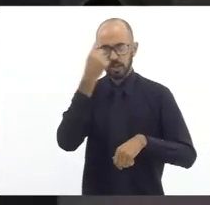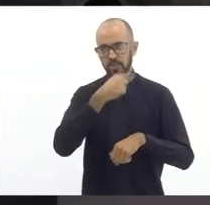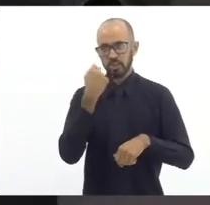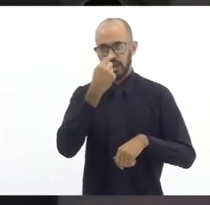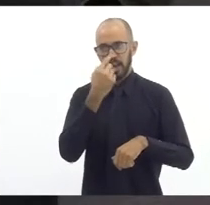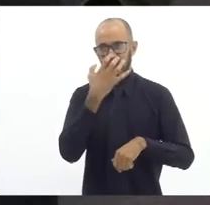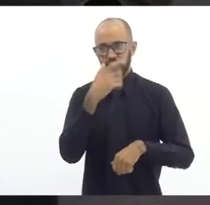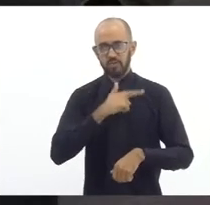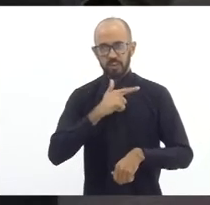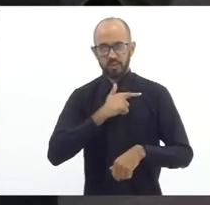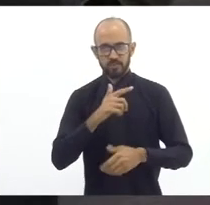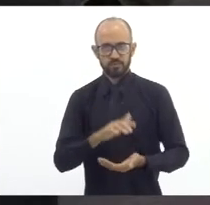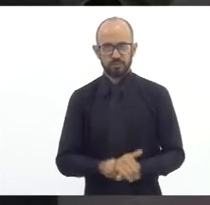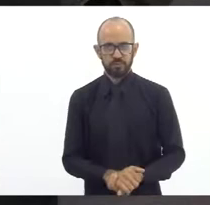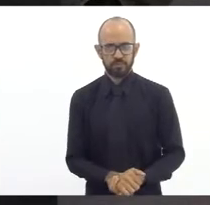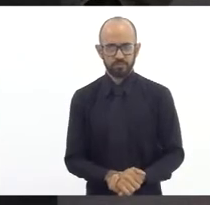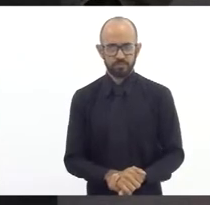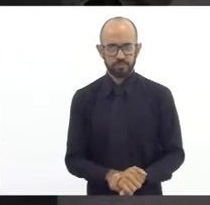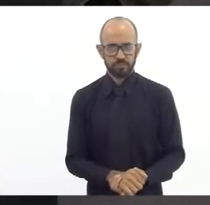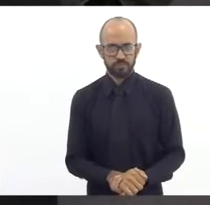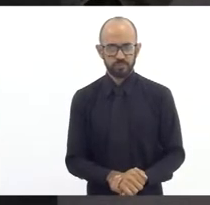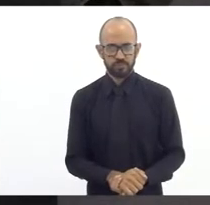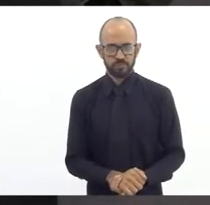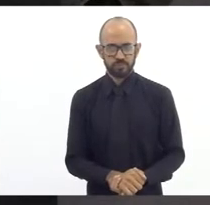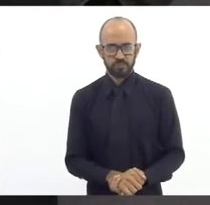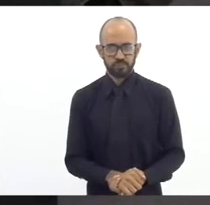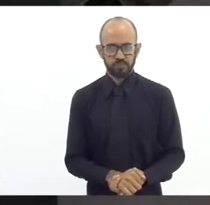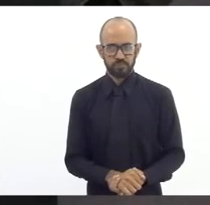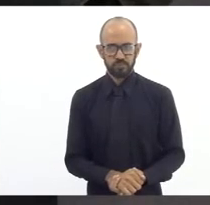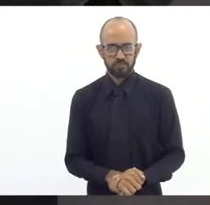legal. Bom, não,